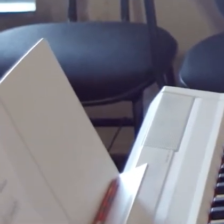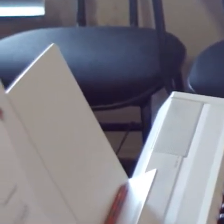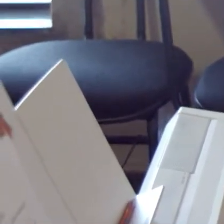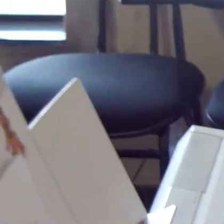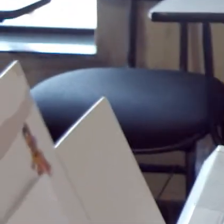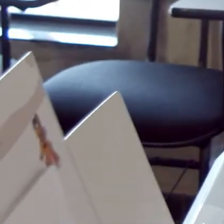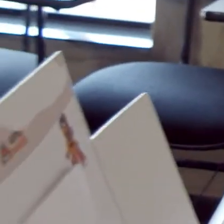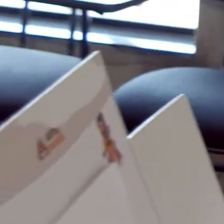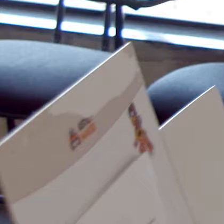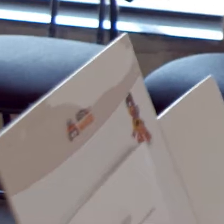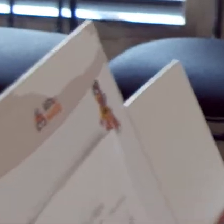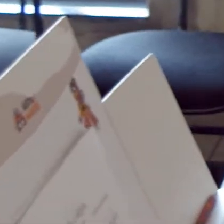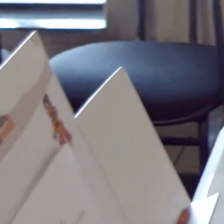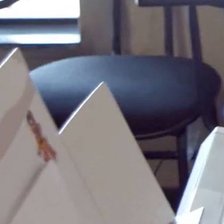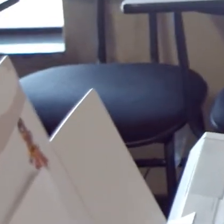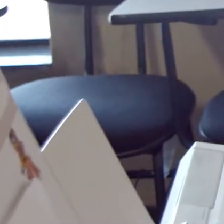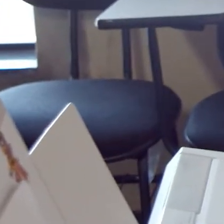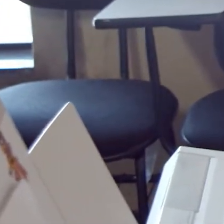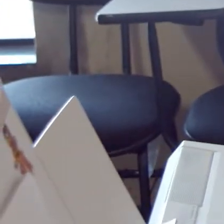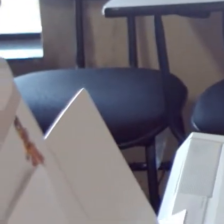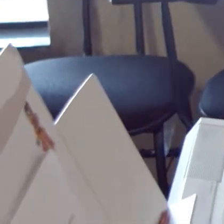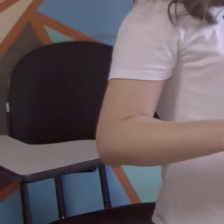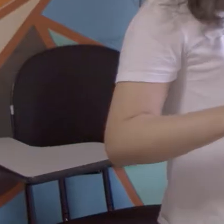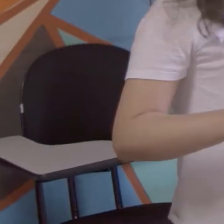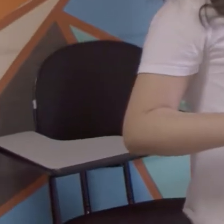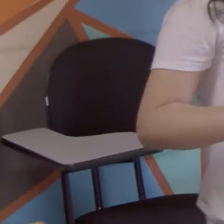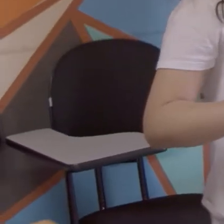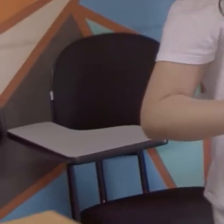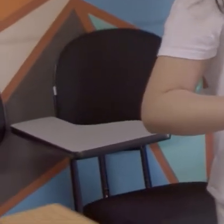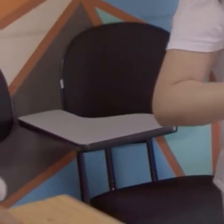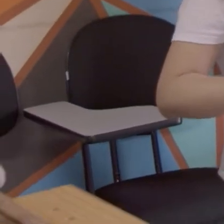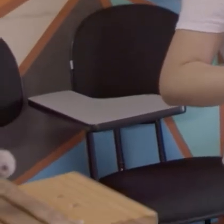Mulher com máscara de proteção e gorro de Natal tocando teclado.